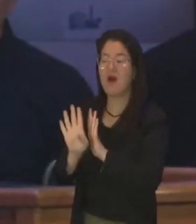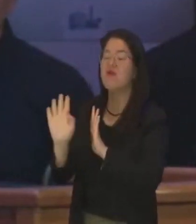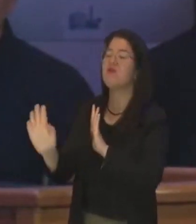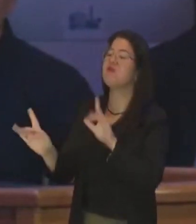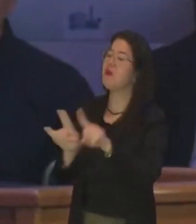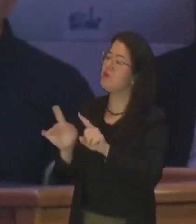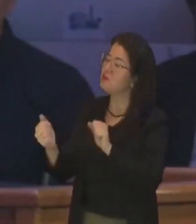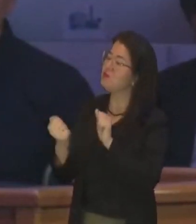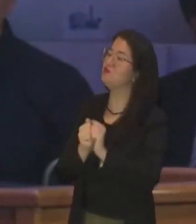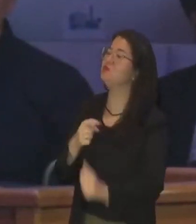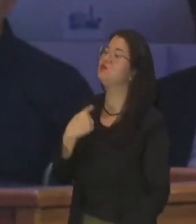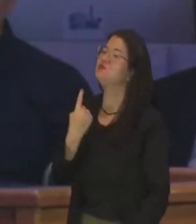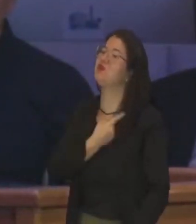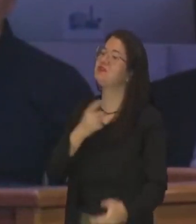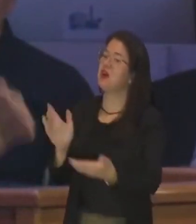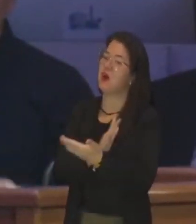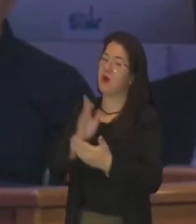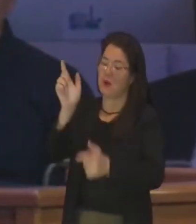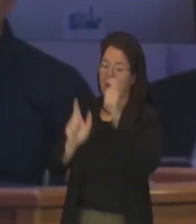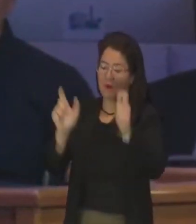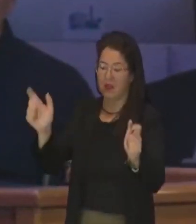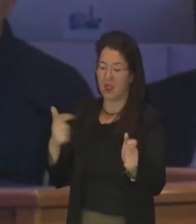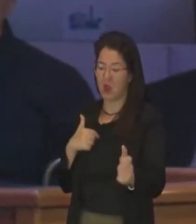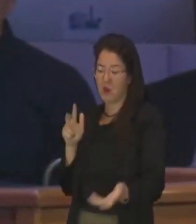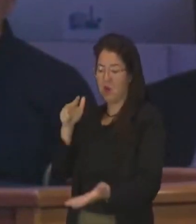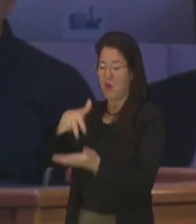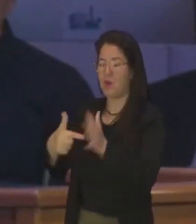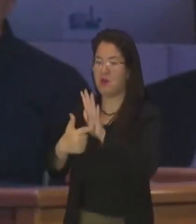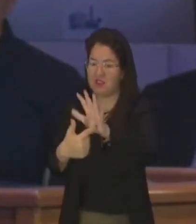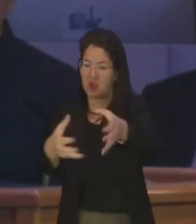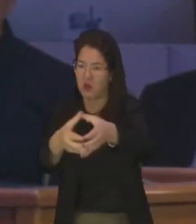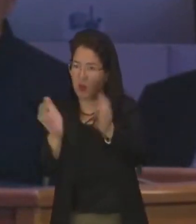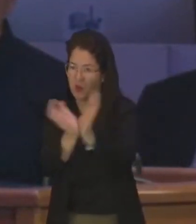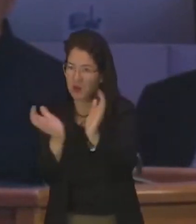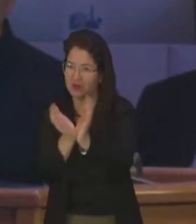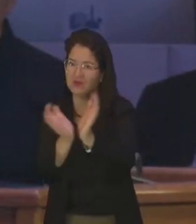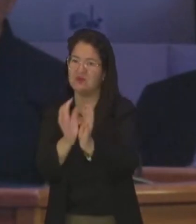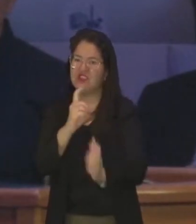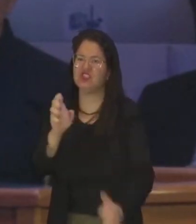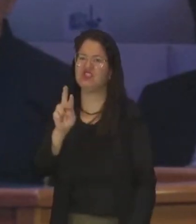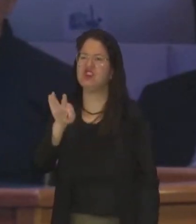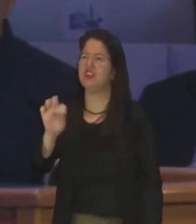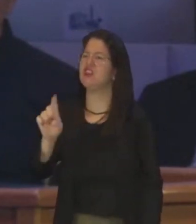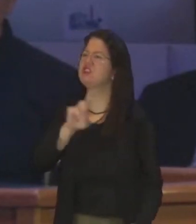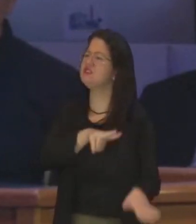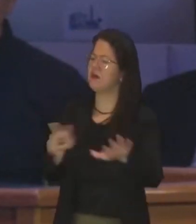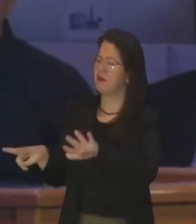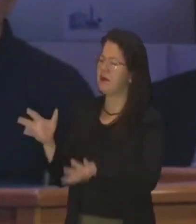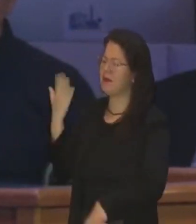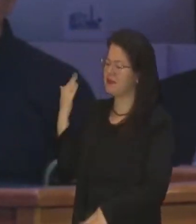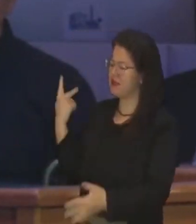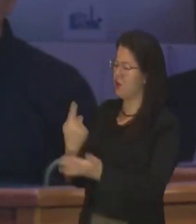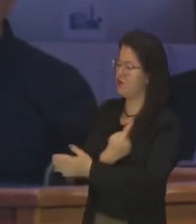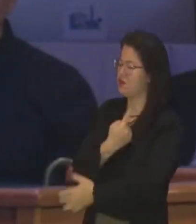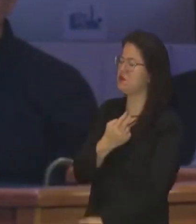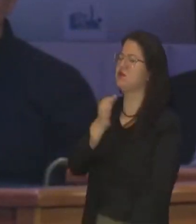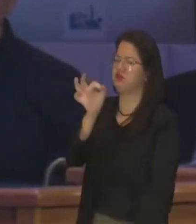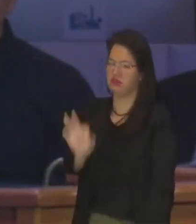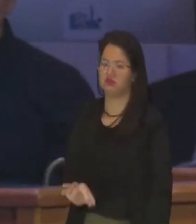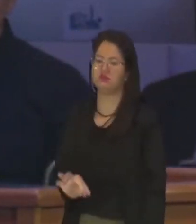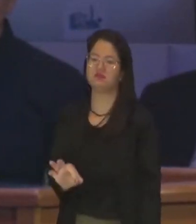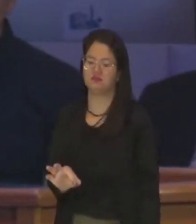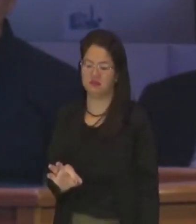conosco, comigo lá. Eu fui até a aldeia com eles. Foi semana passada isso? É, né? É.